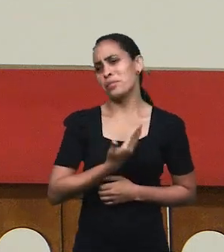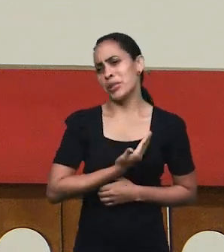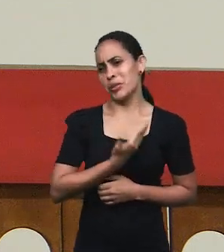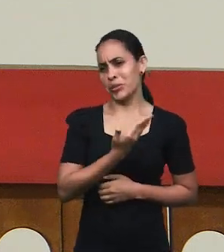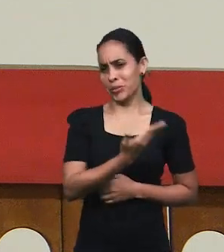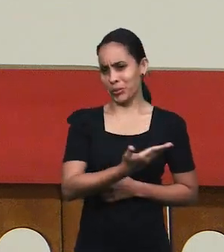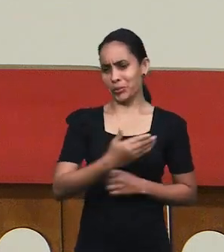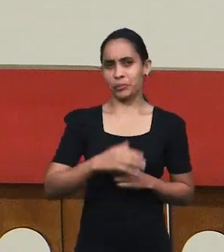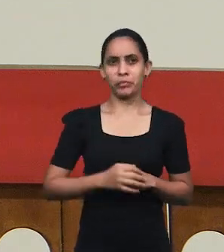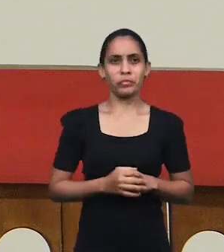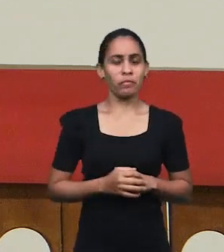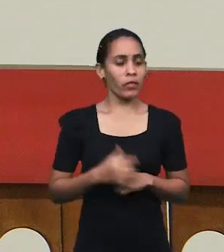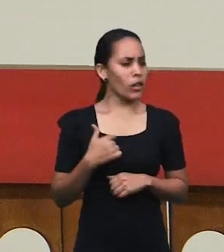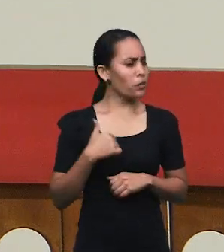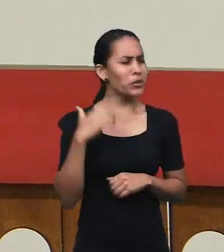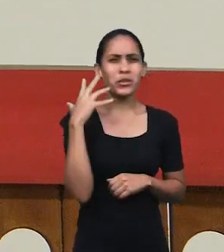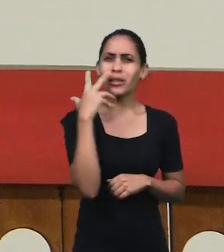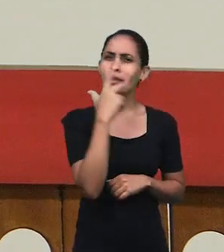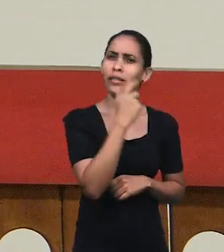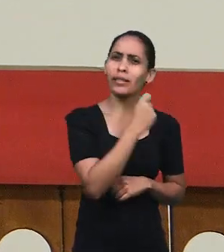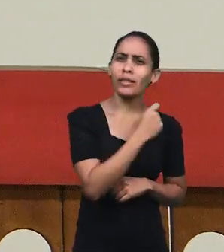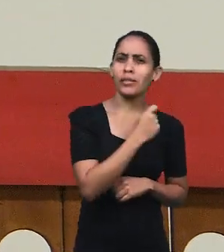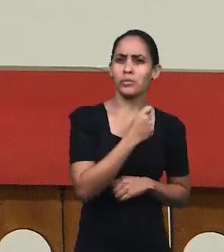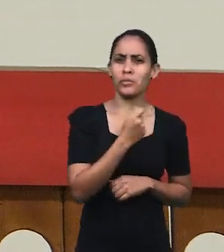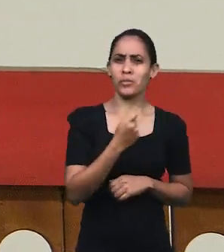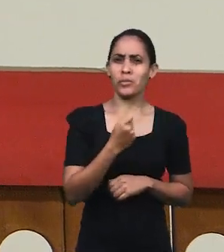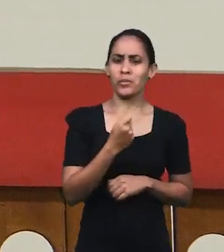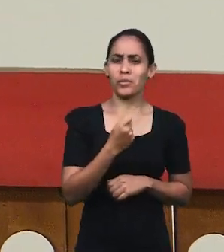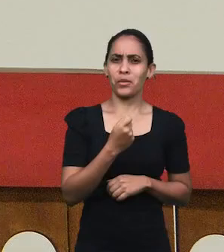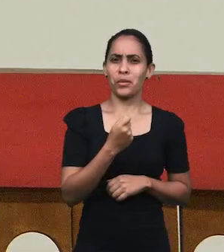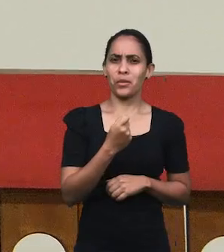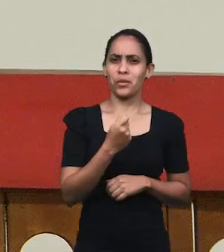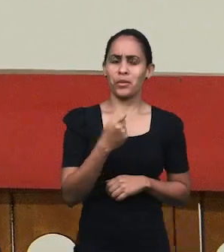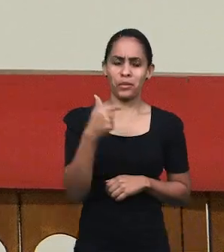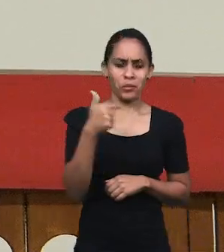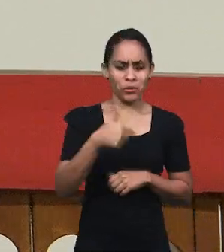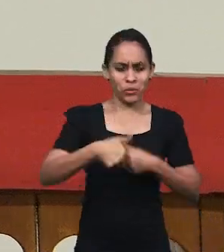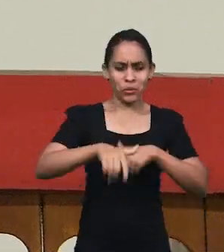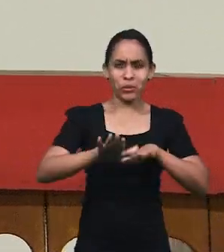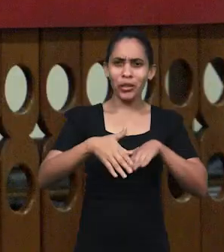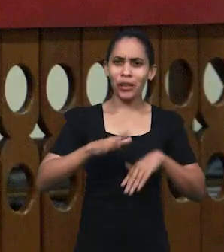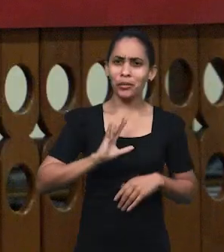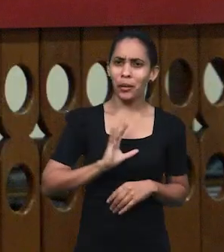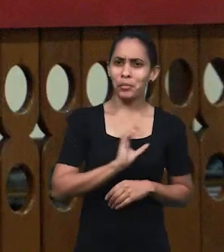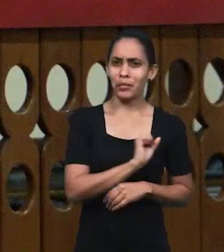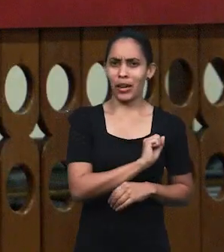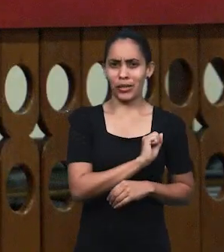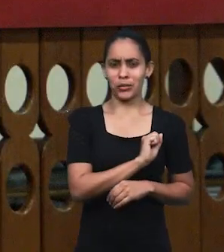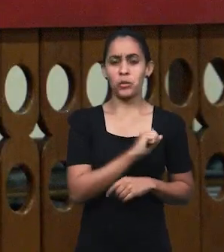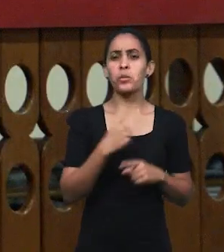Ele é amigo da nação. Que coisa, eu achei lindo isso. Um soldado amado pelo povo.